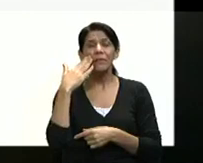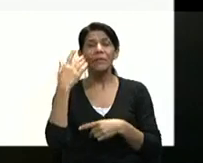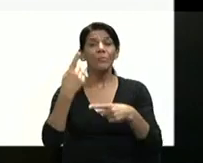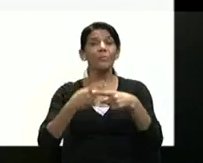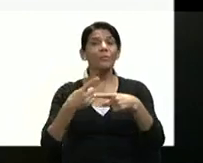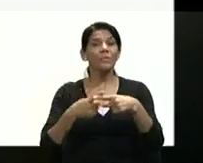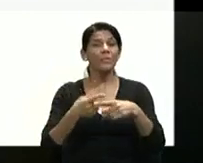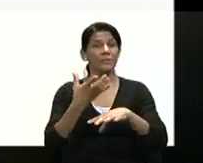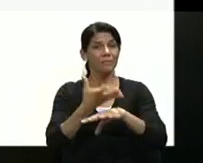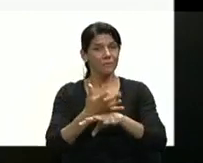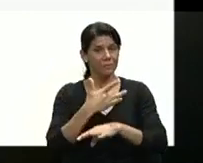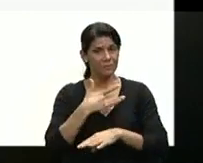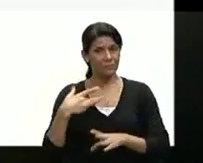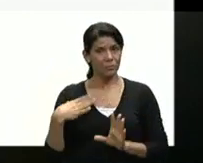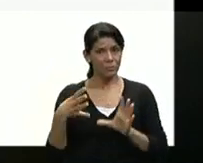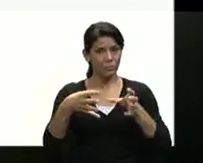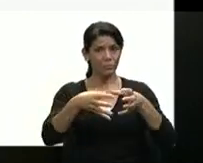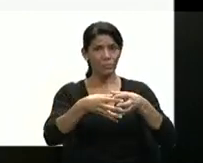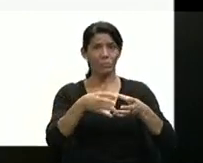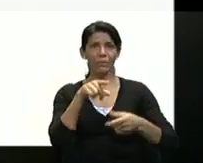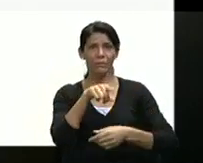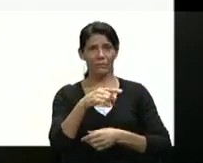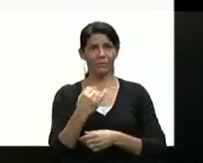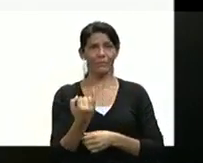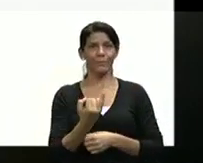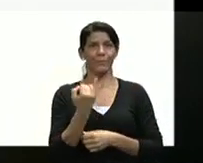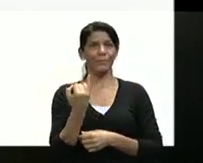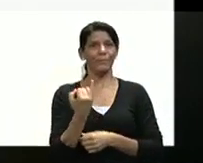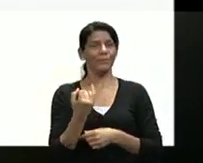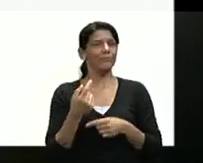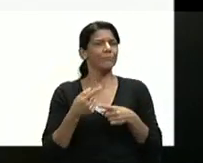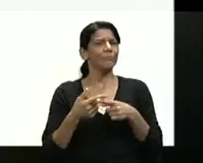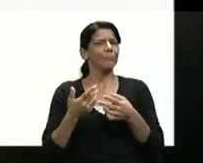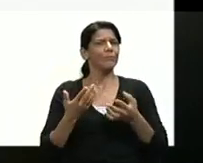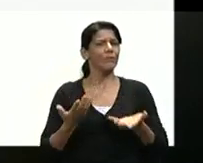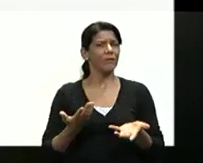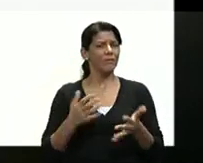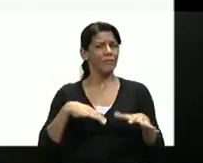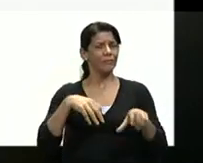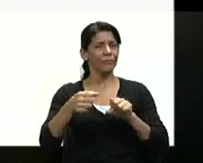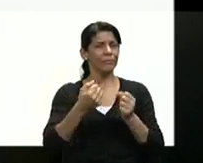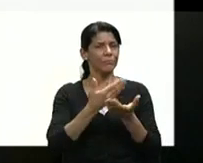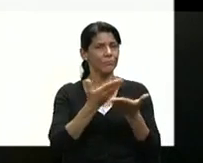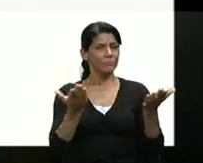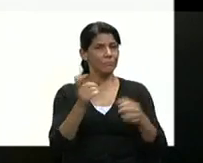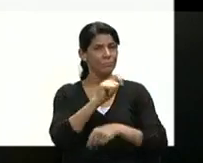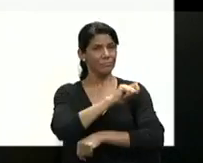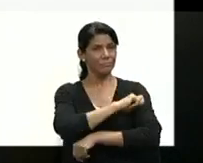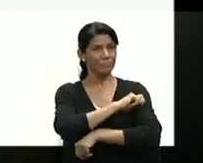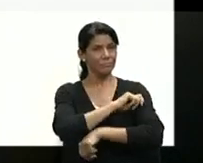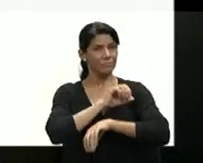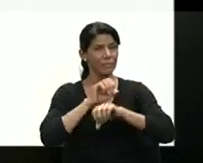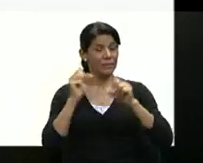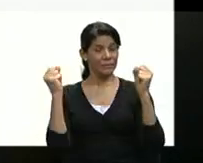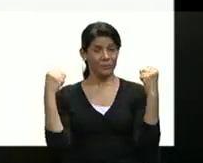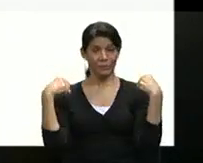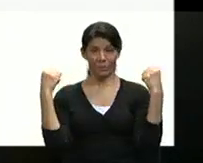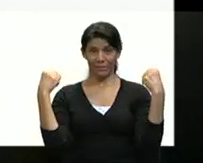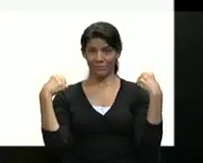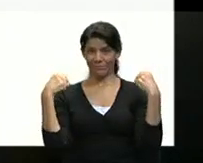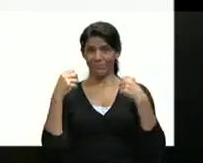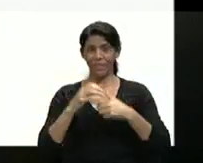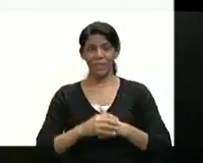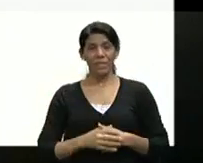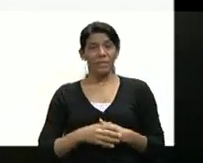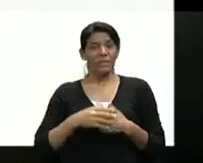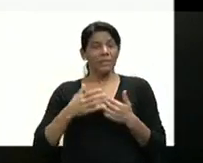disciplina, saúde coletiva, ela é importante na formação de vocês na educação física. E por